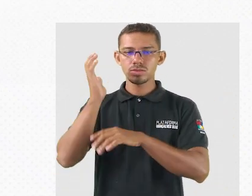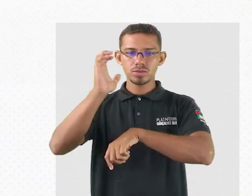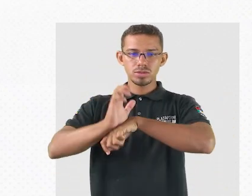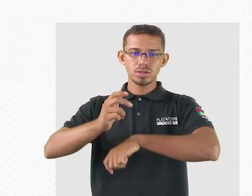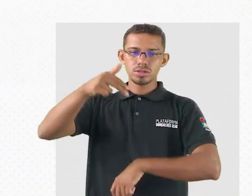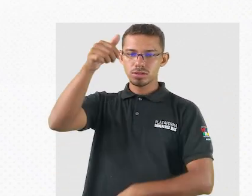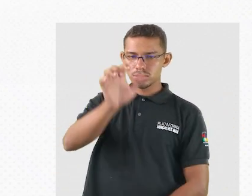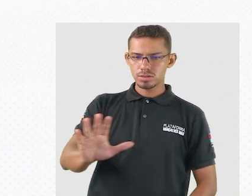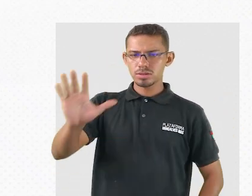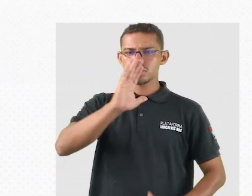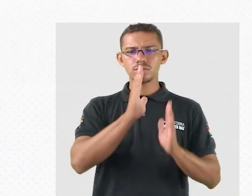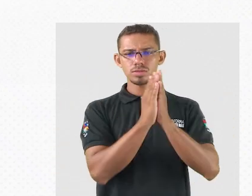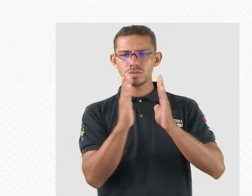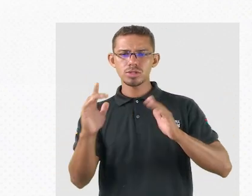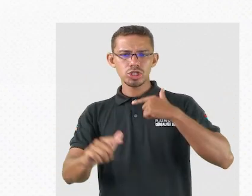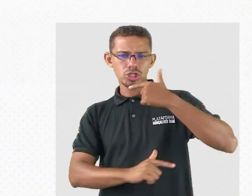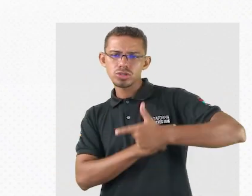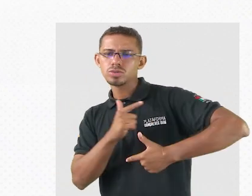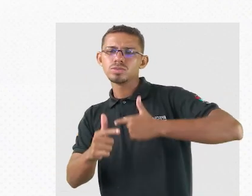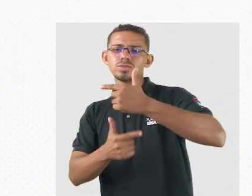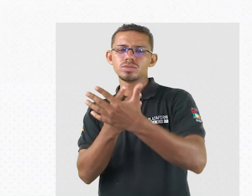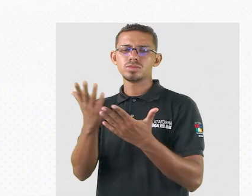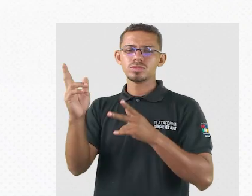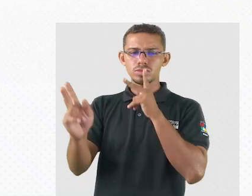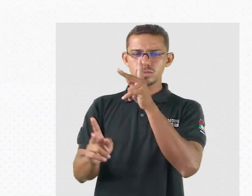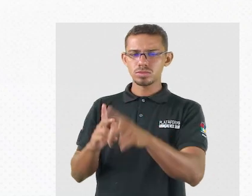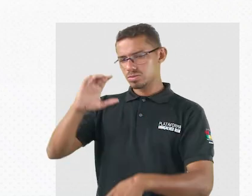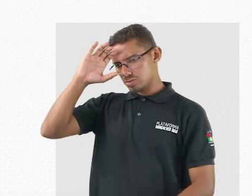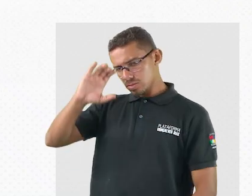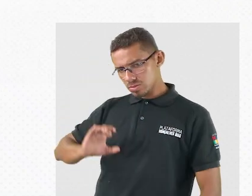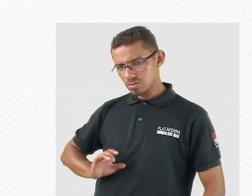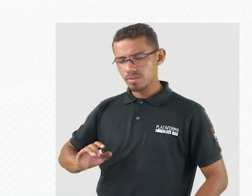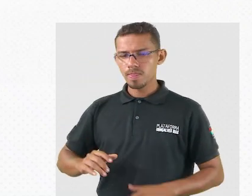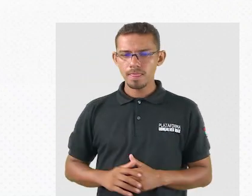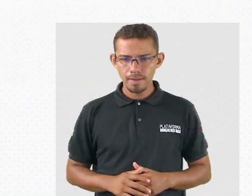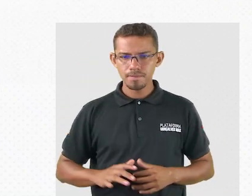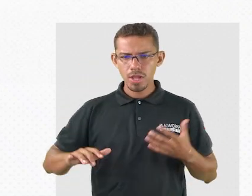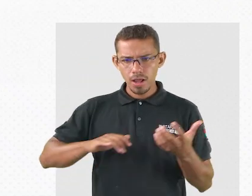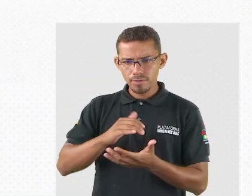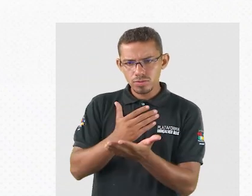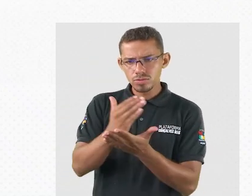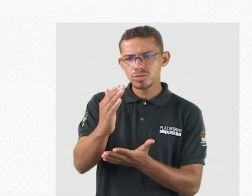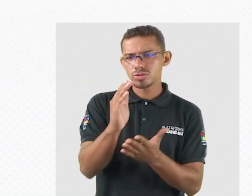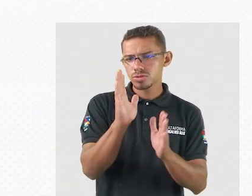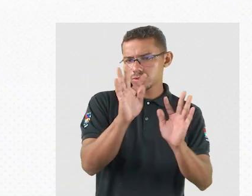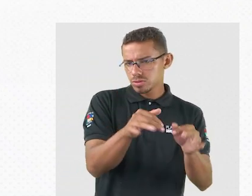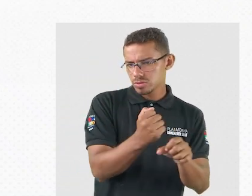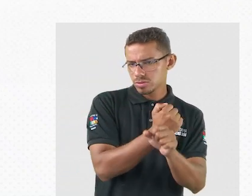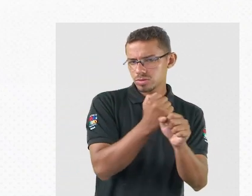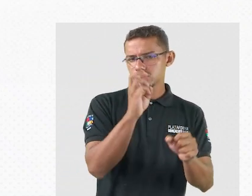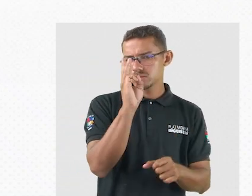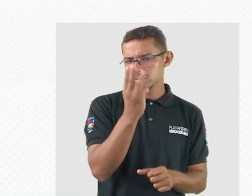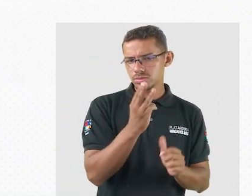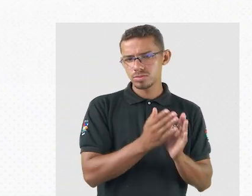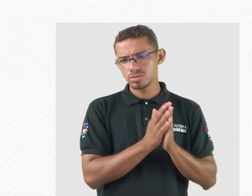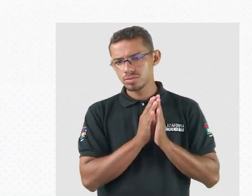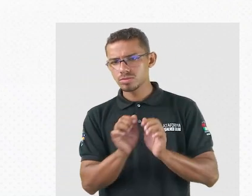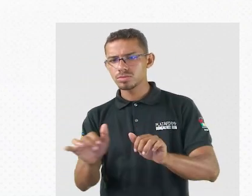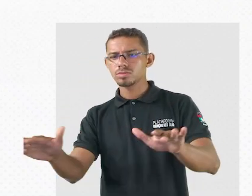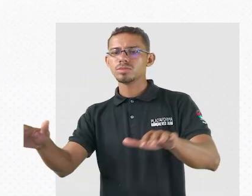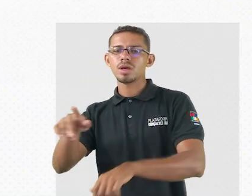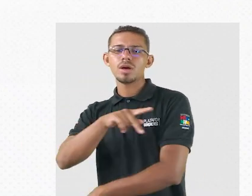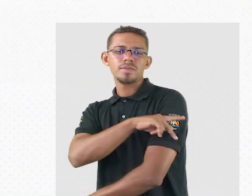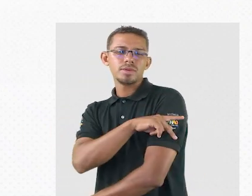como parte de uma série de lutas populares por cidadania. A revolta começou na antiga província do Maranhão, mas acabou chegando ao